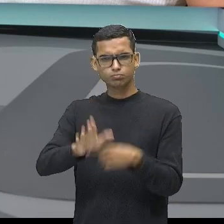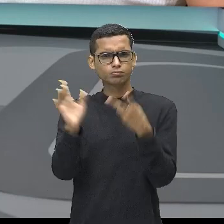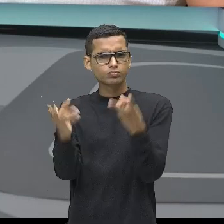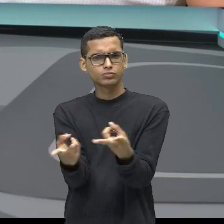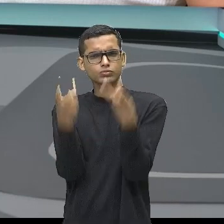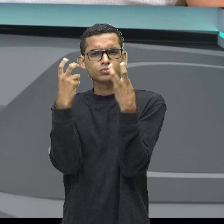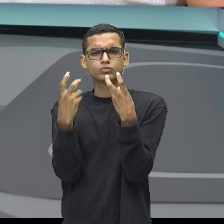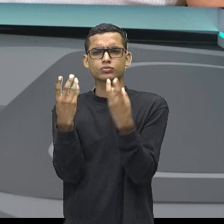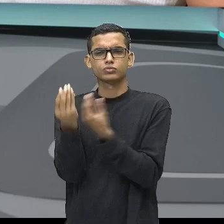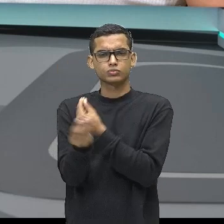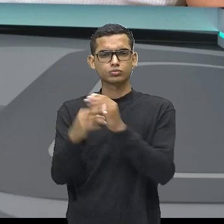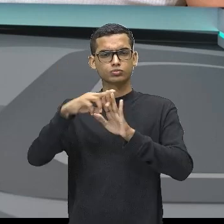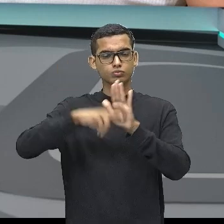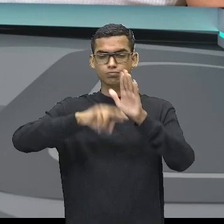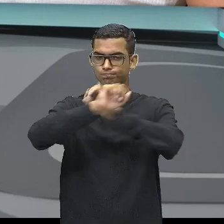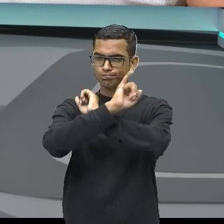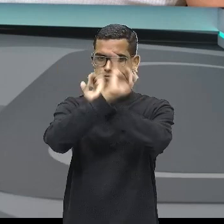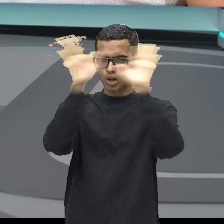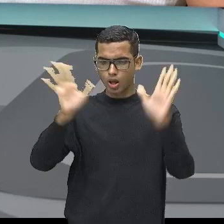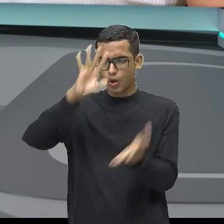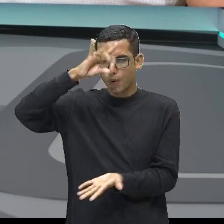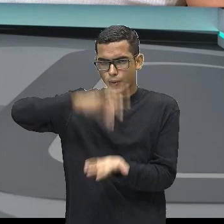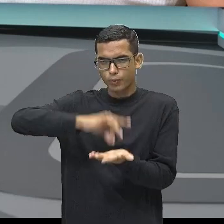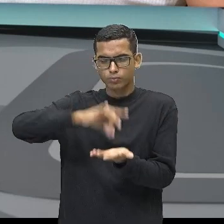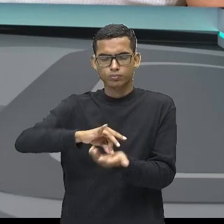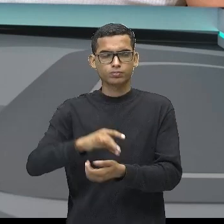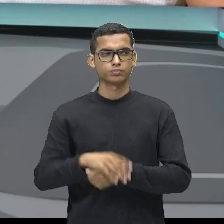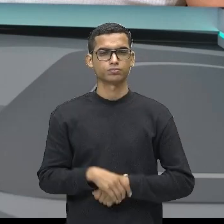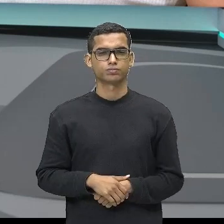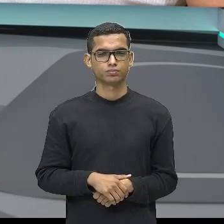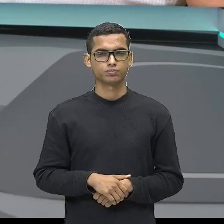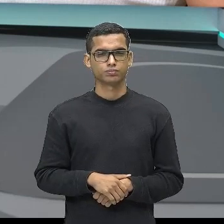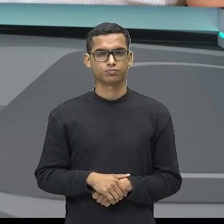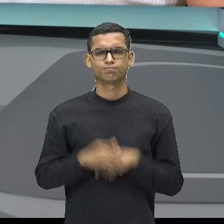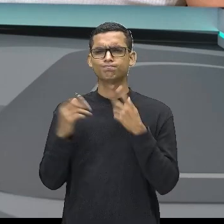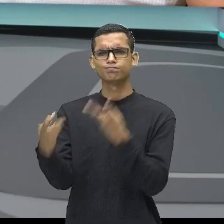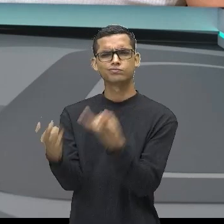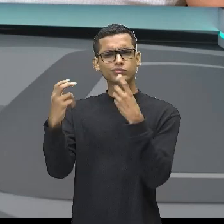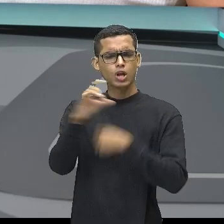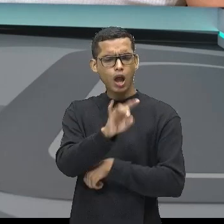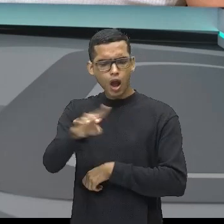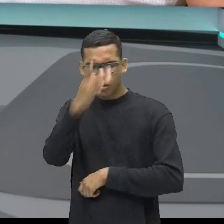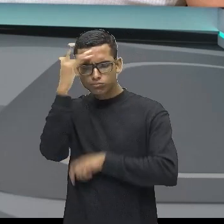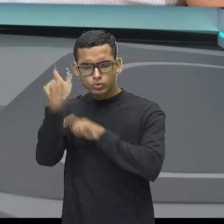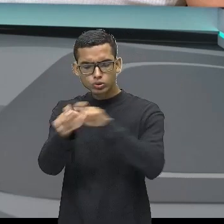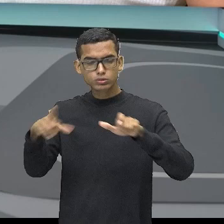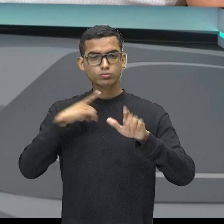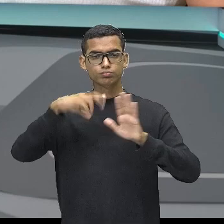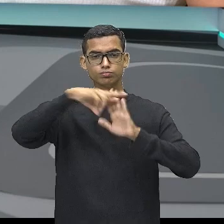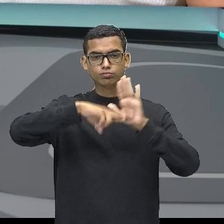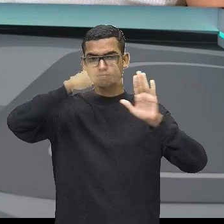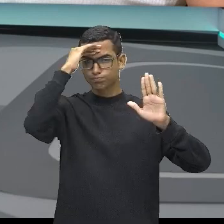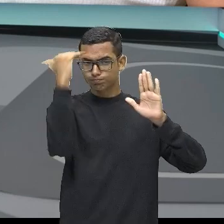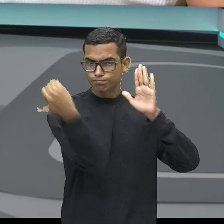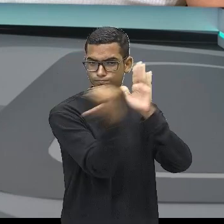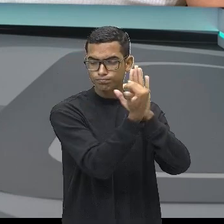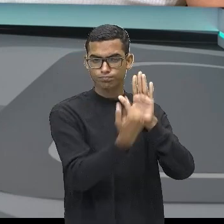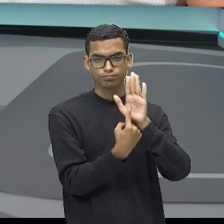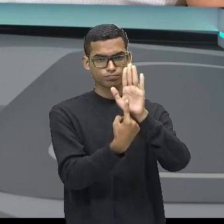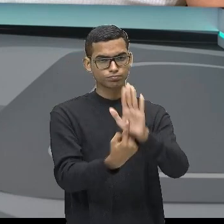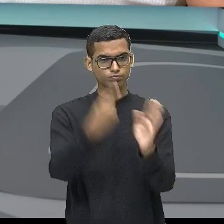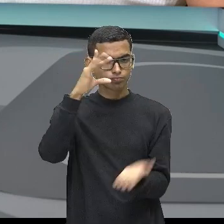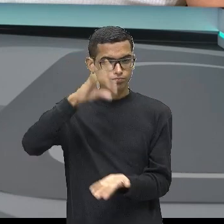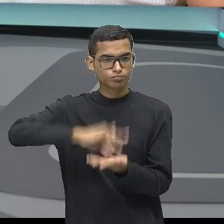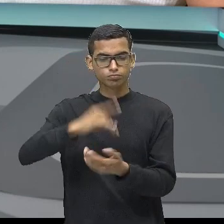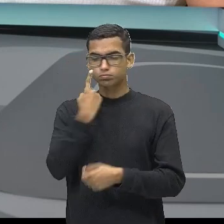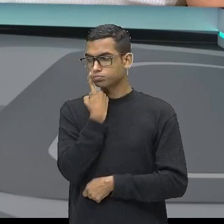bem definidas, ok? Percebo que cada participante seguiu essas regras que foram apresentadas. Então, primeiro, olha